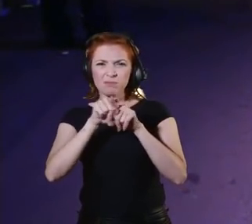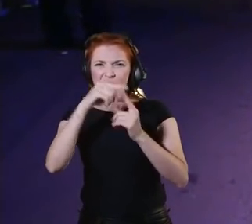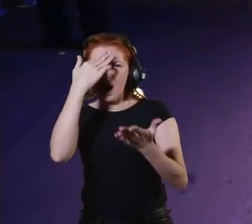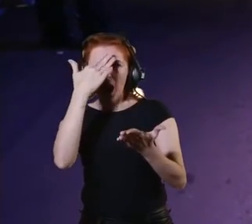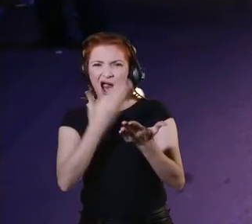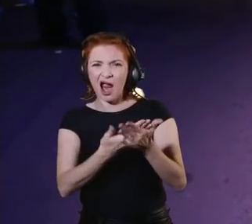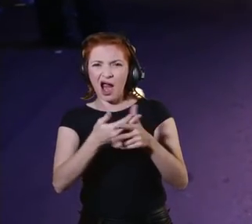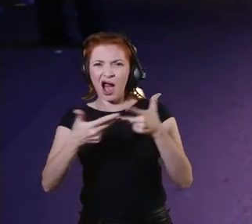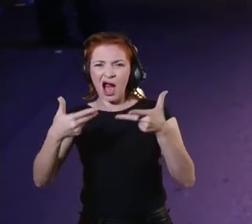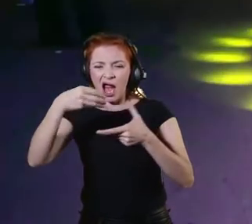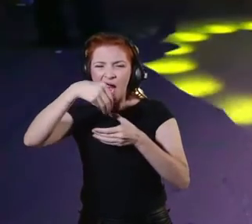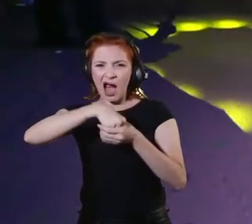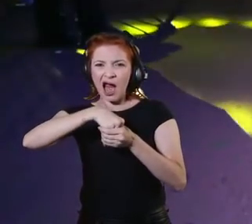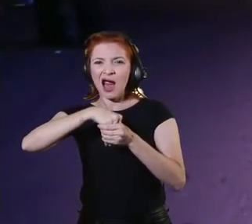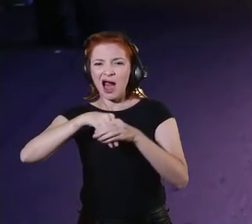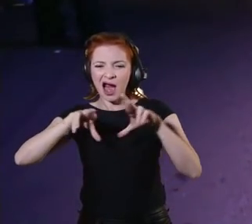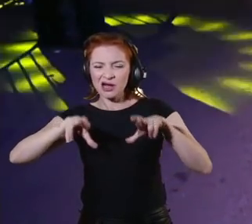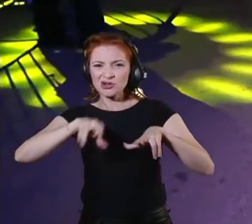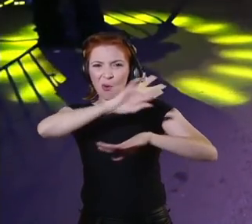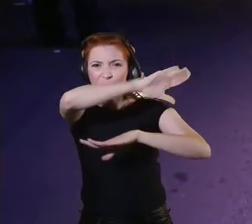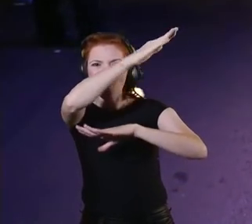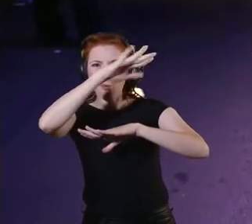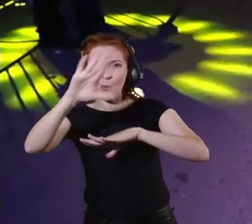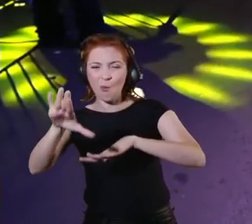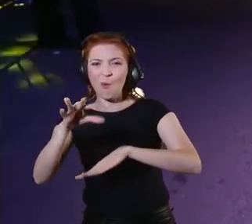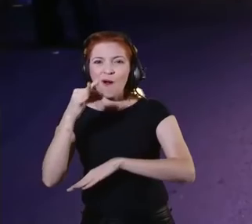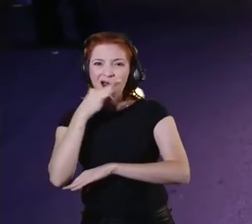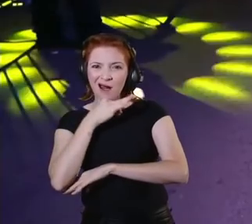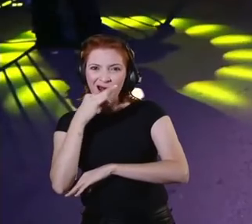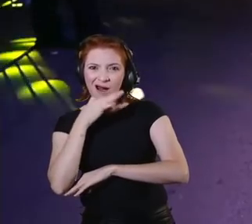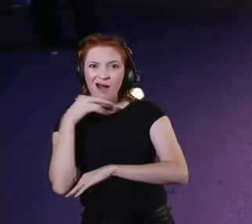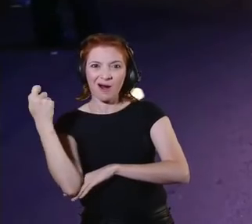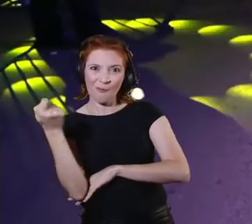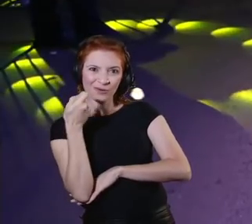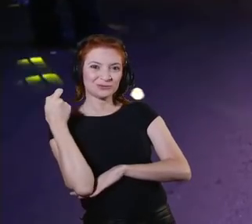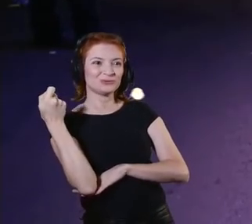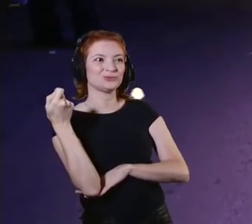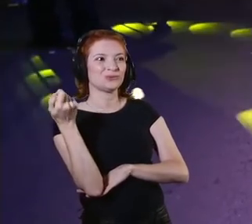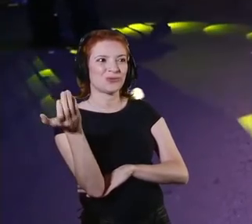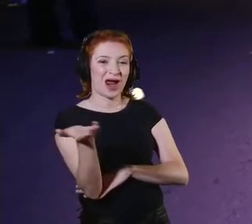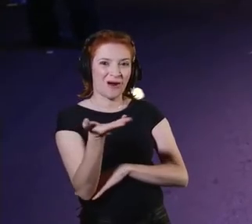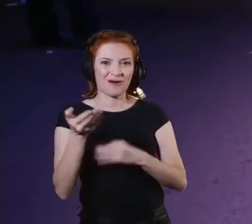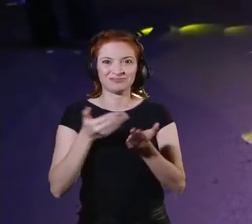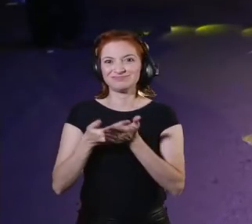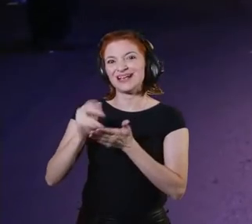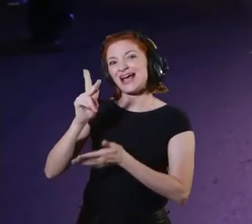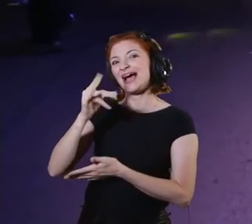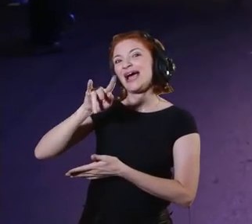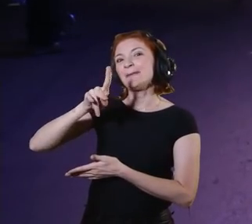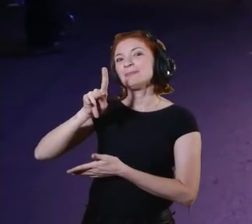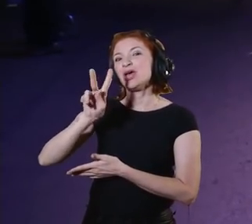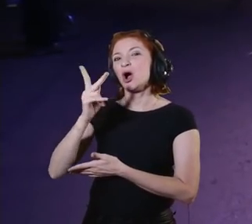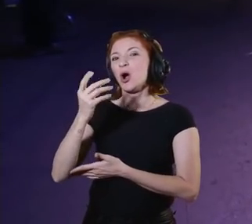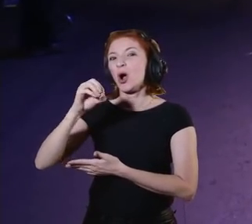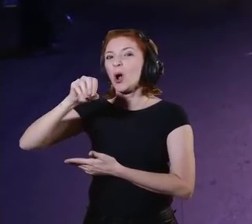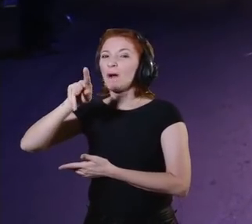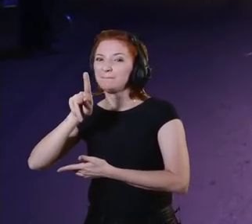na Serra Gaúcha. E tá aí o hip hop chegando na Sinimbu.